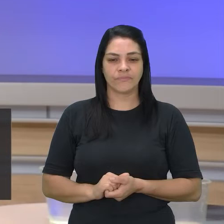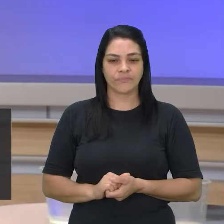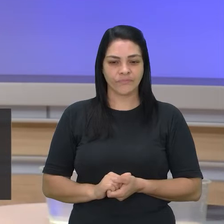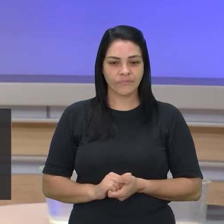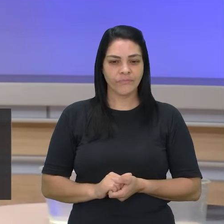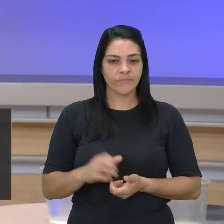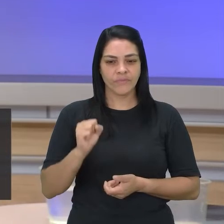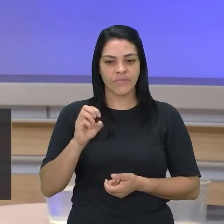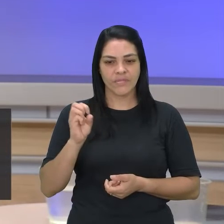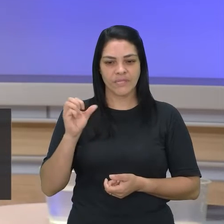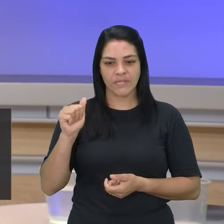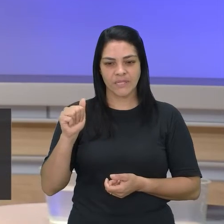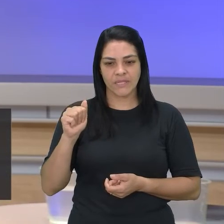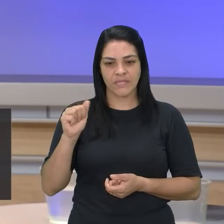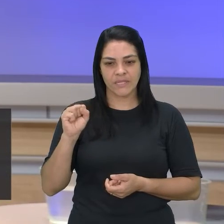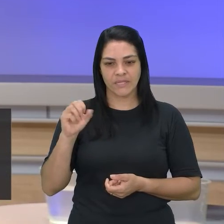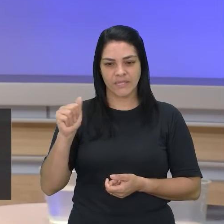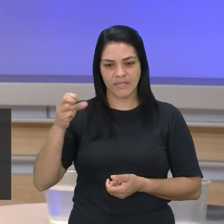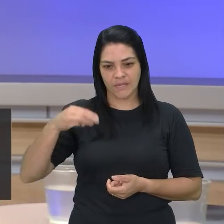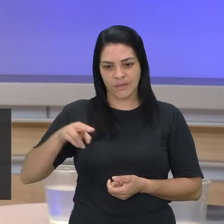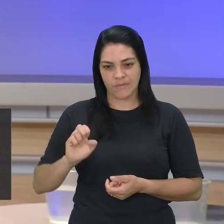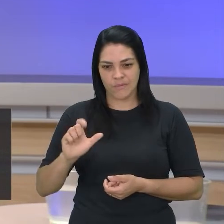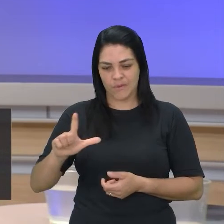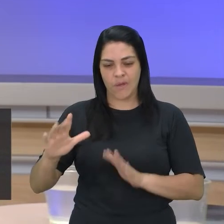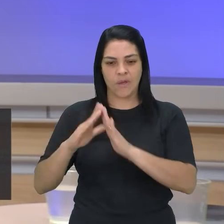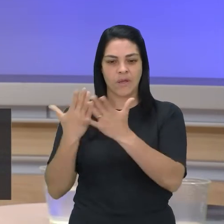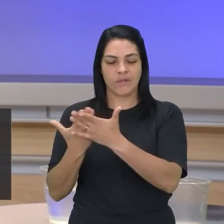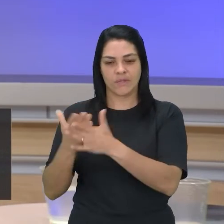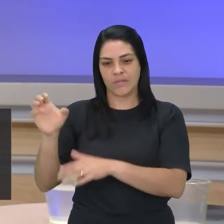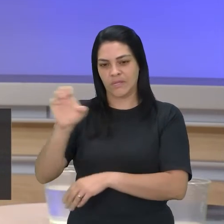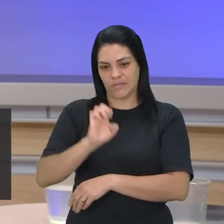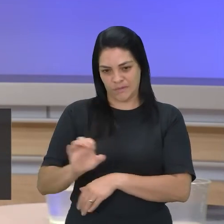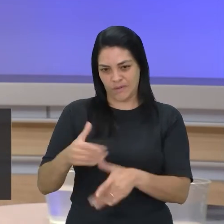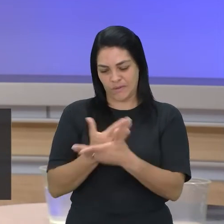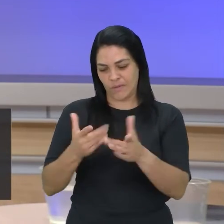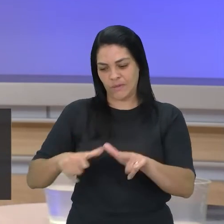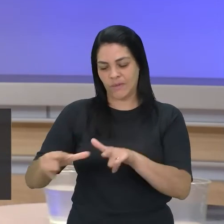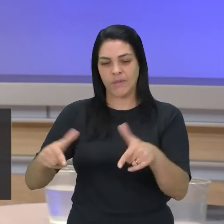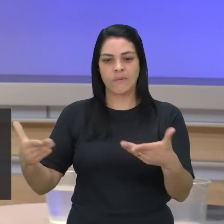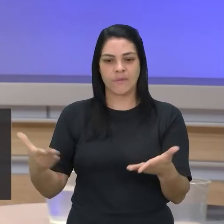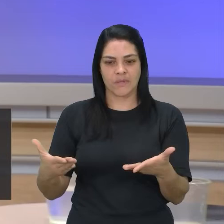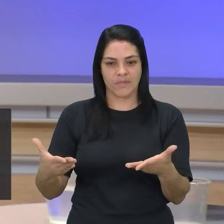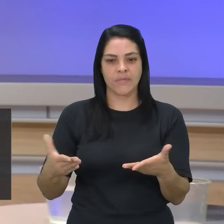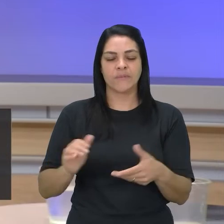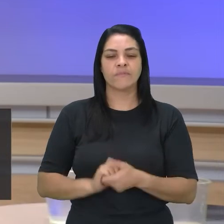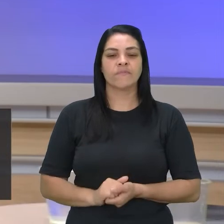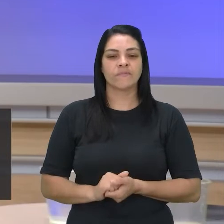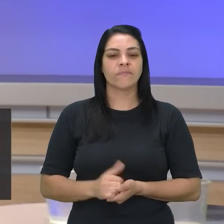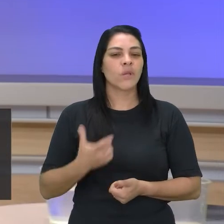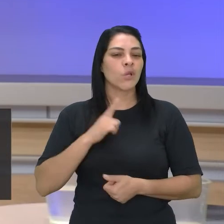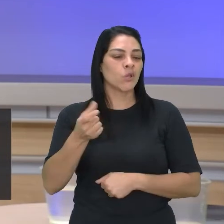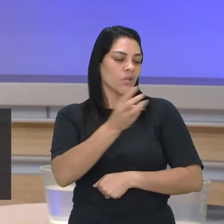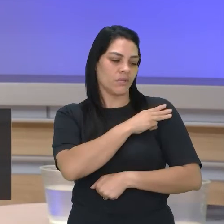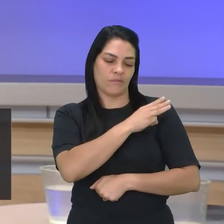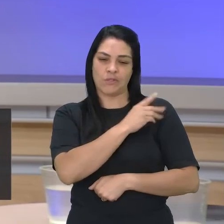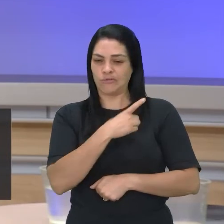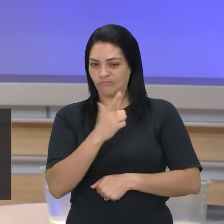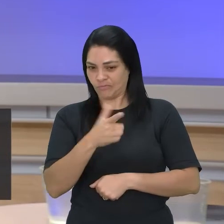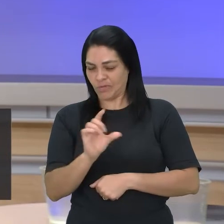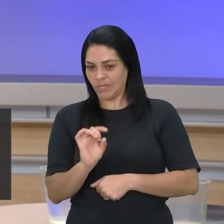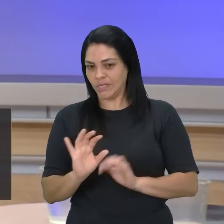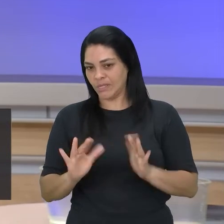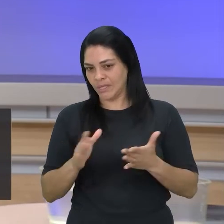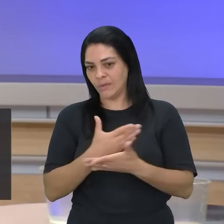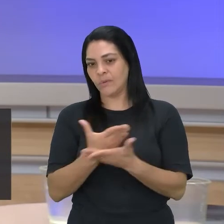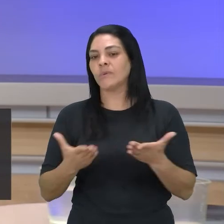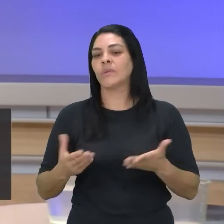o Samuel Klabin, especificamente, que é a escola estadual que nós estaremos trabalhando esse ano, não tem ensino médio, né? Então, a gente